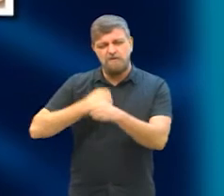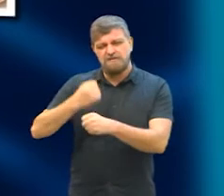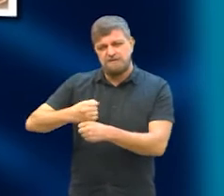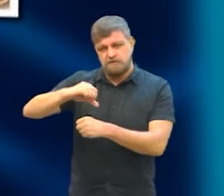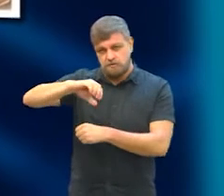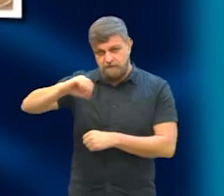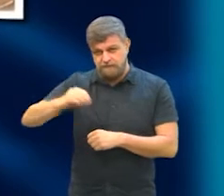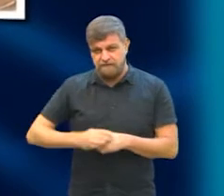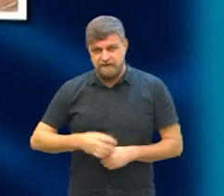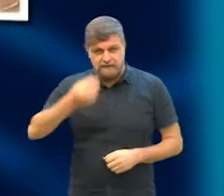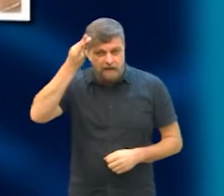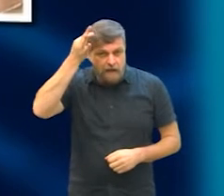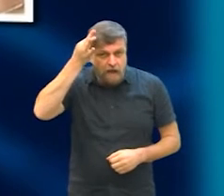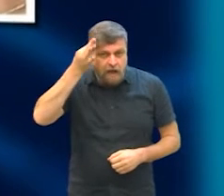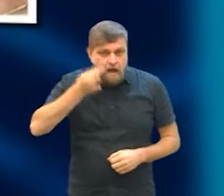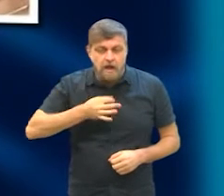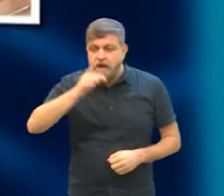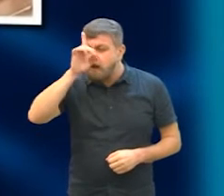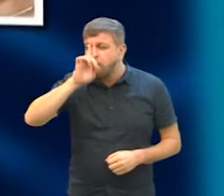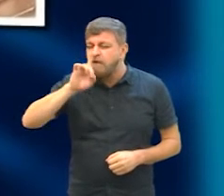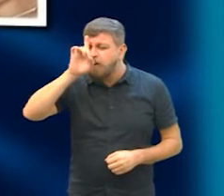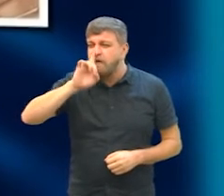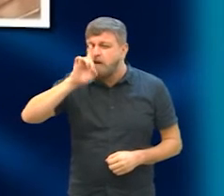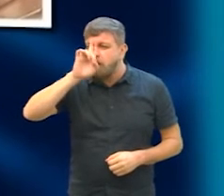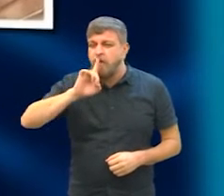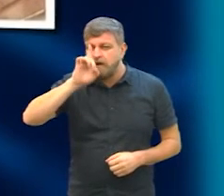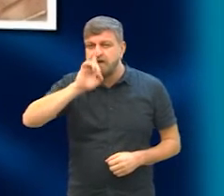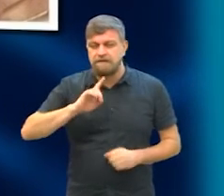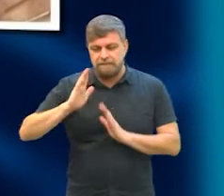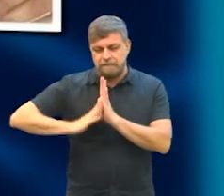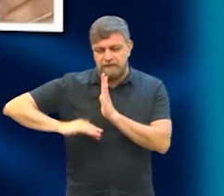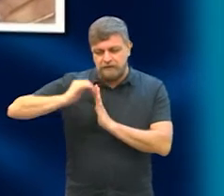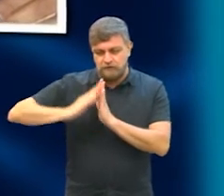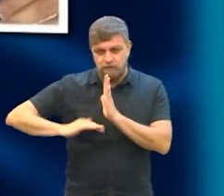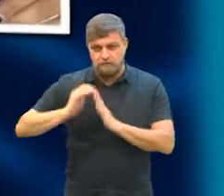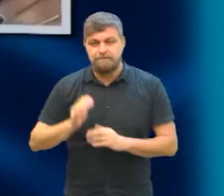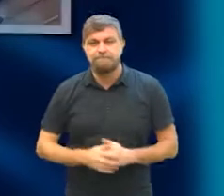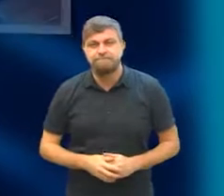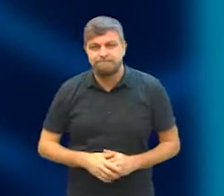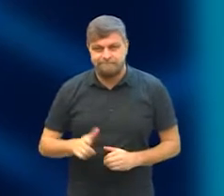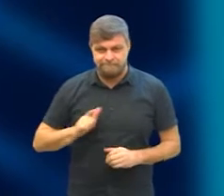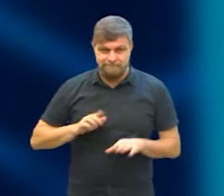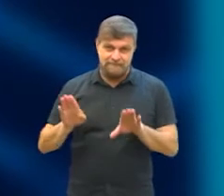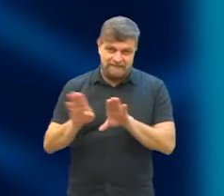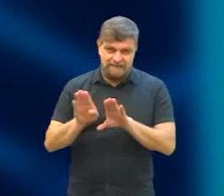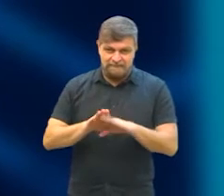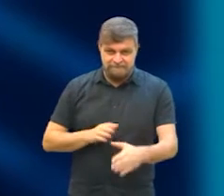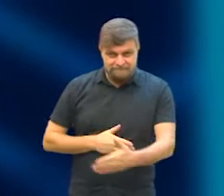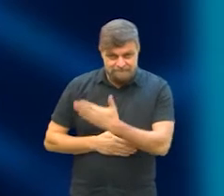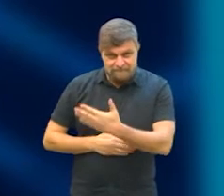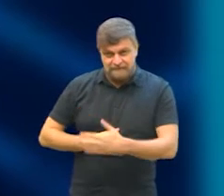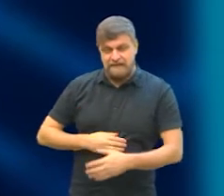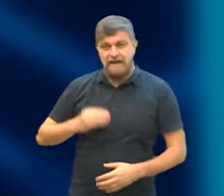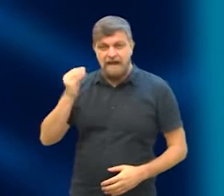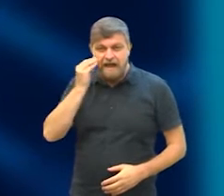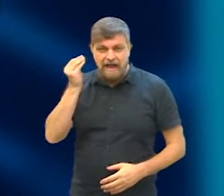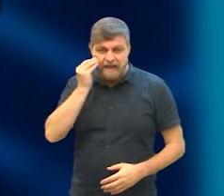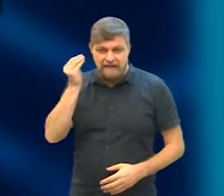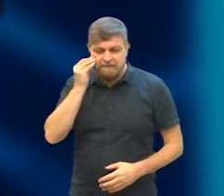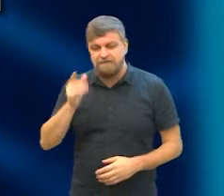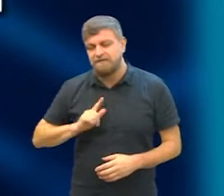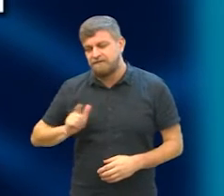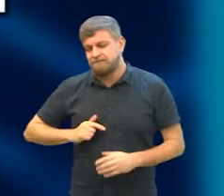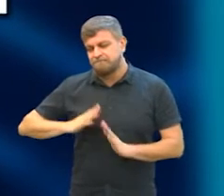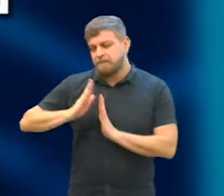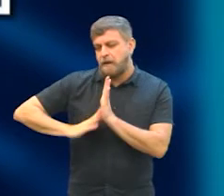o estilo dos anos 90 e pintou uma mecha loira bem fininha na parte da frente. A atriz Tayla Ayala